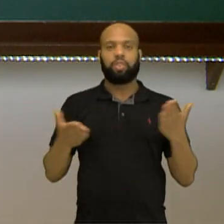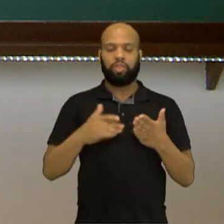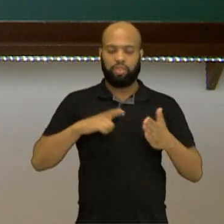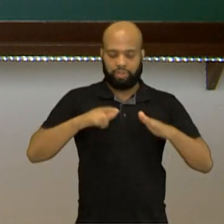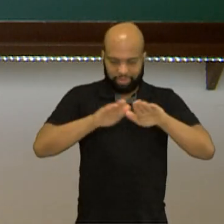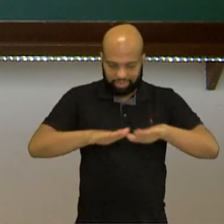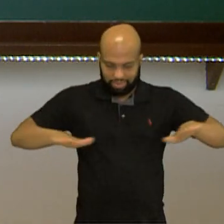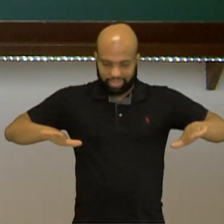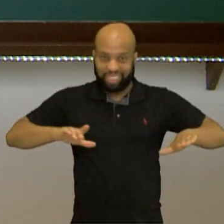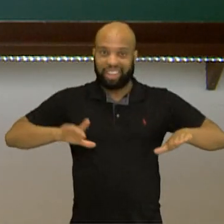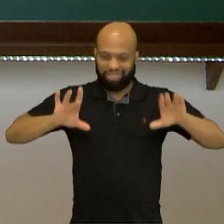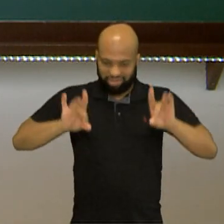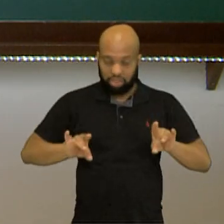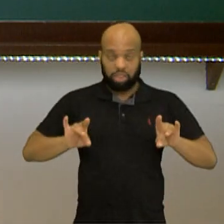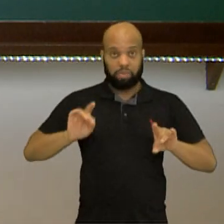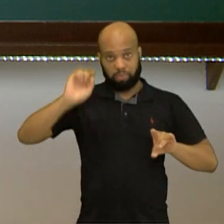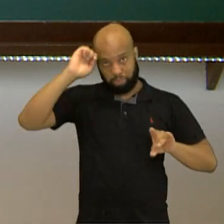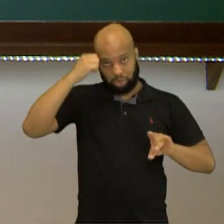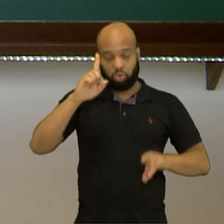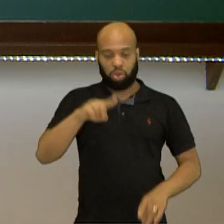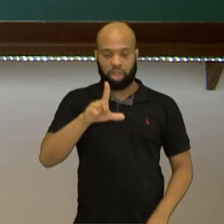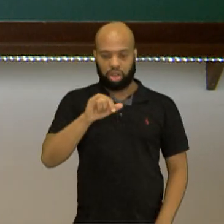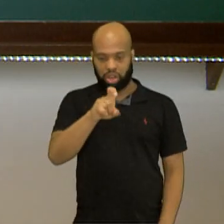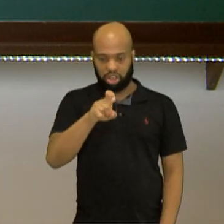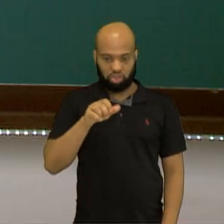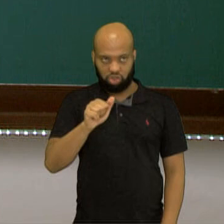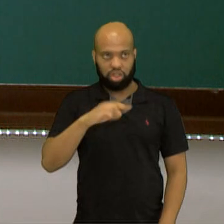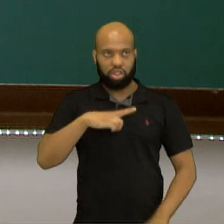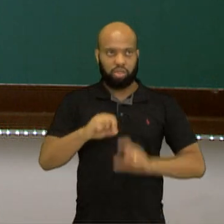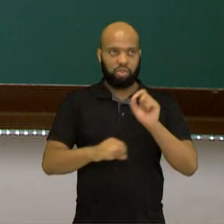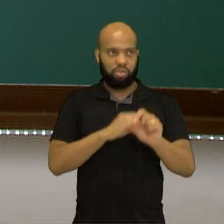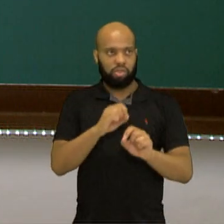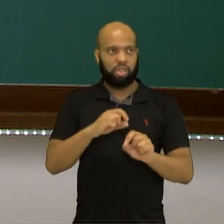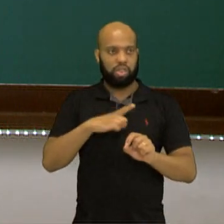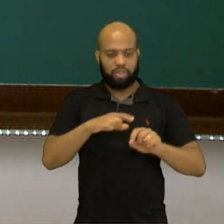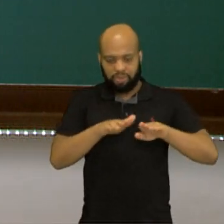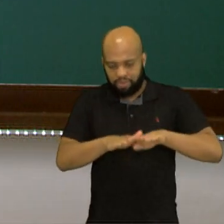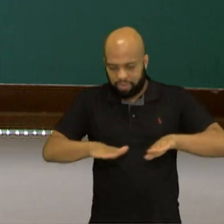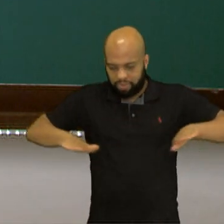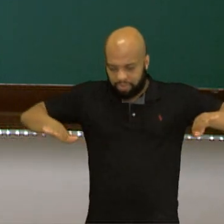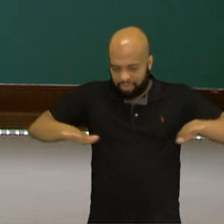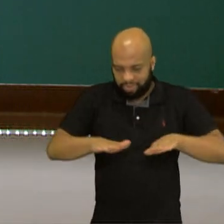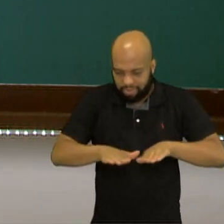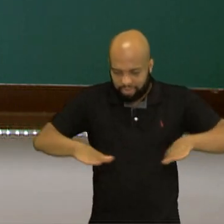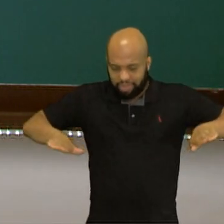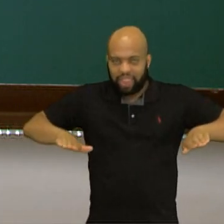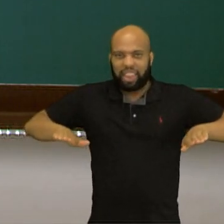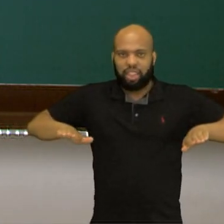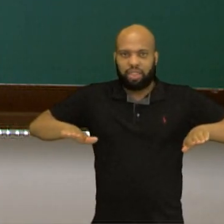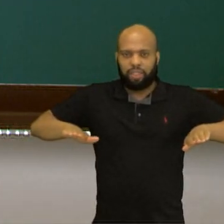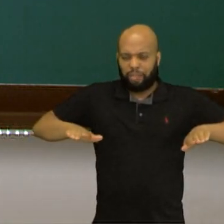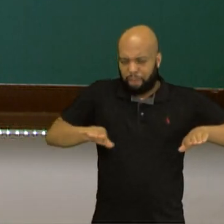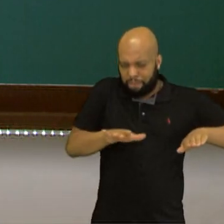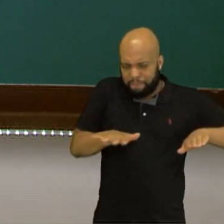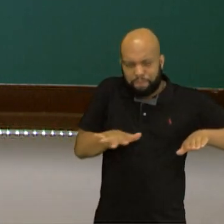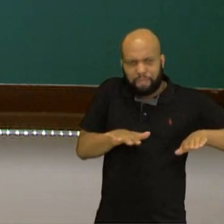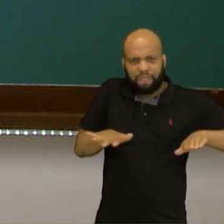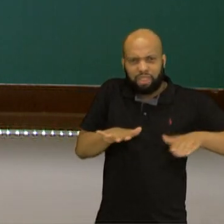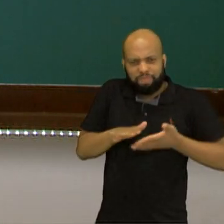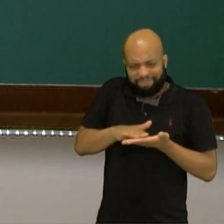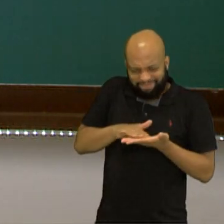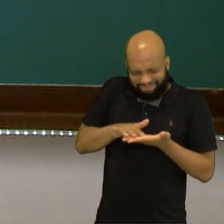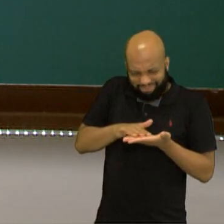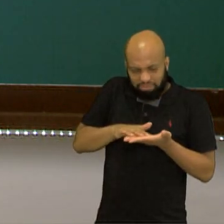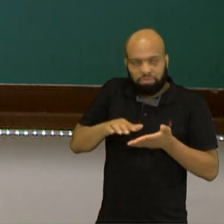Aí a gente tem a lixa, que possui o skate ele possui uma camada com lixamento, então uma lixa que vai em